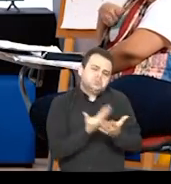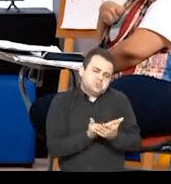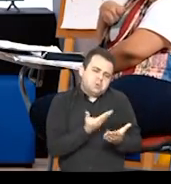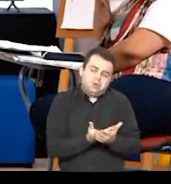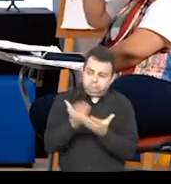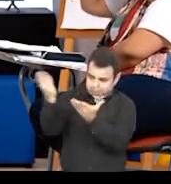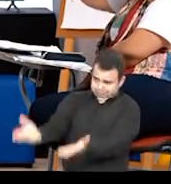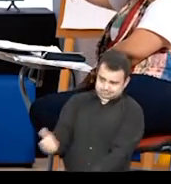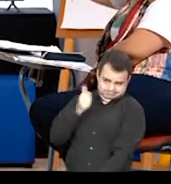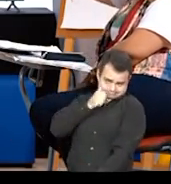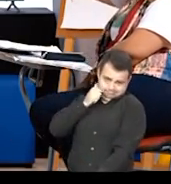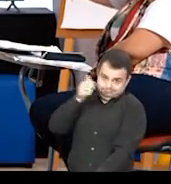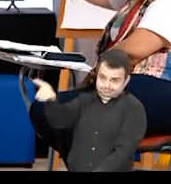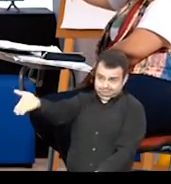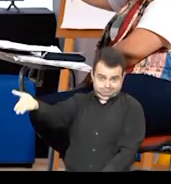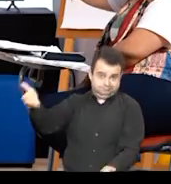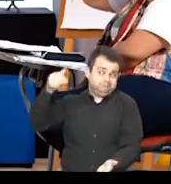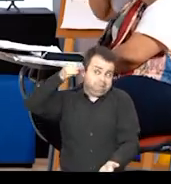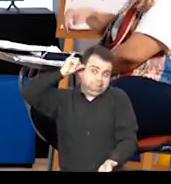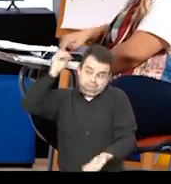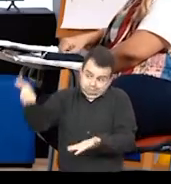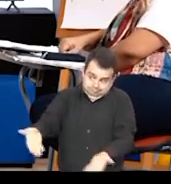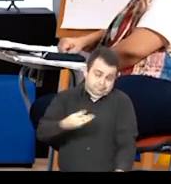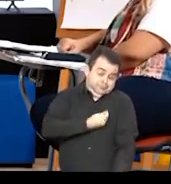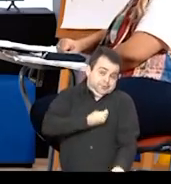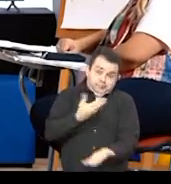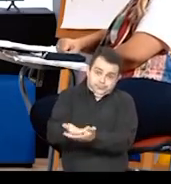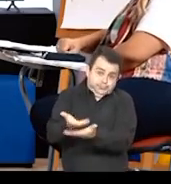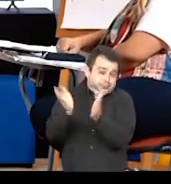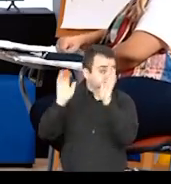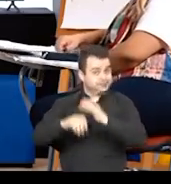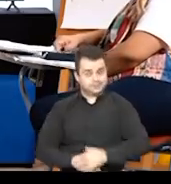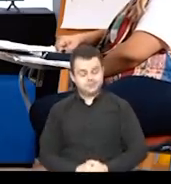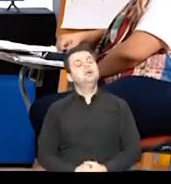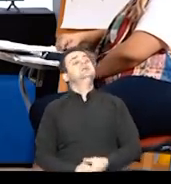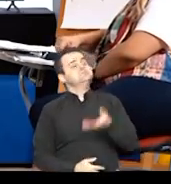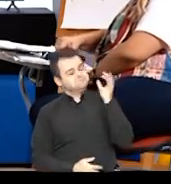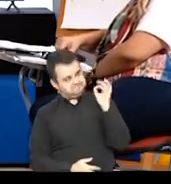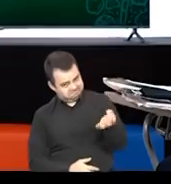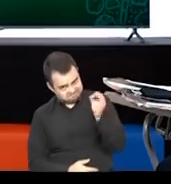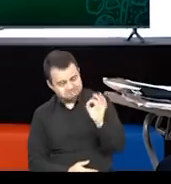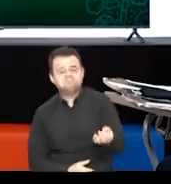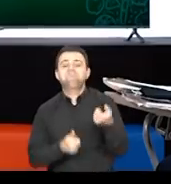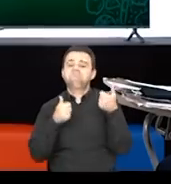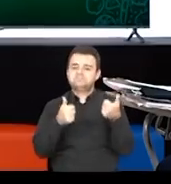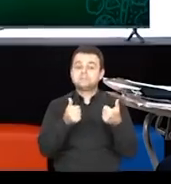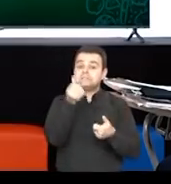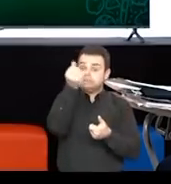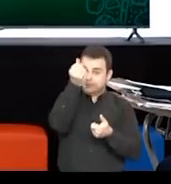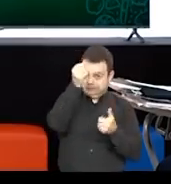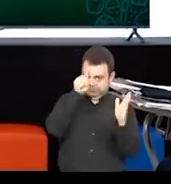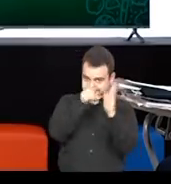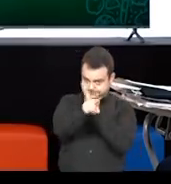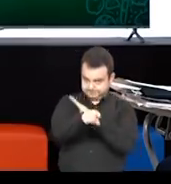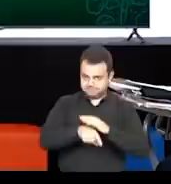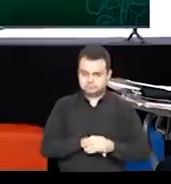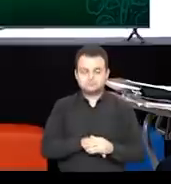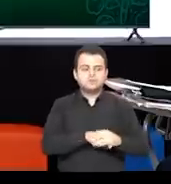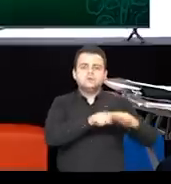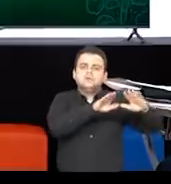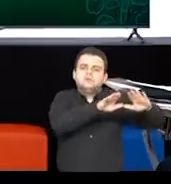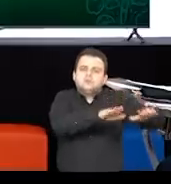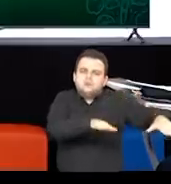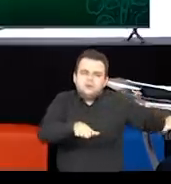Ser é da chácara e tá aqui. Isso mesmo, muito bem. Sexta afirmativa. Crianças